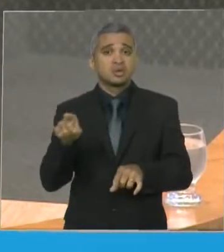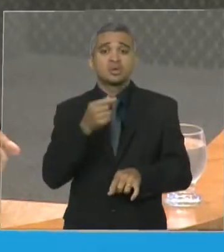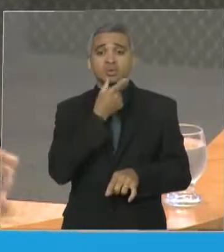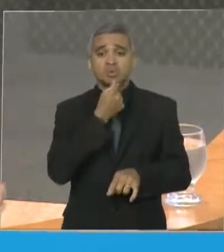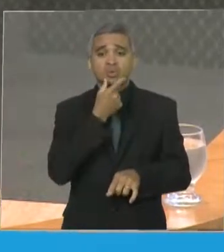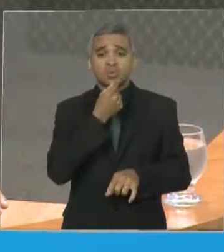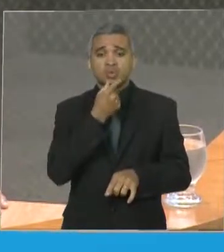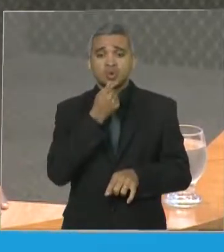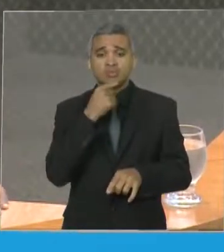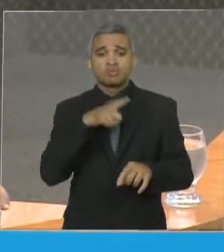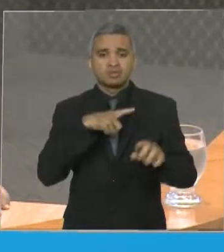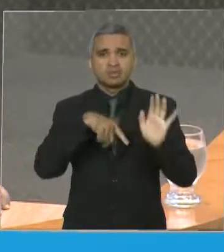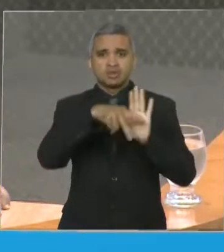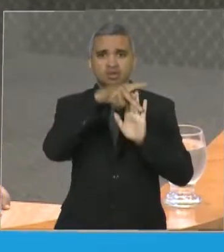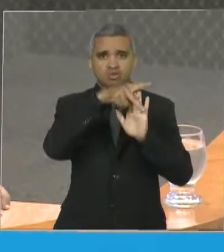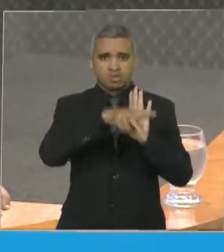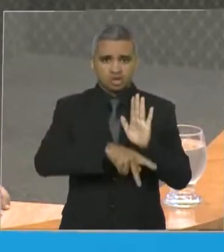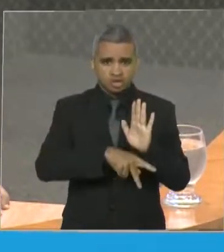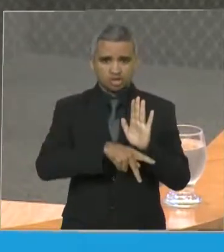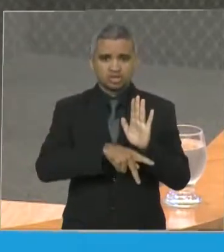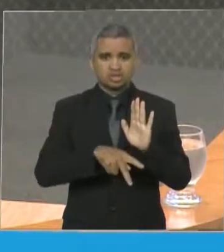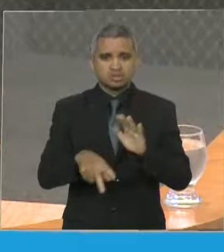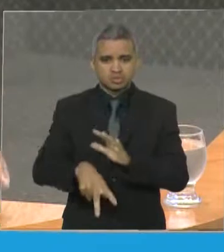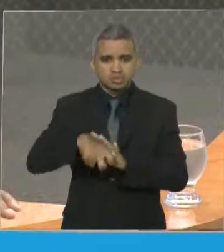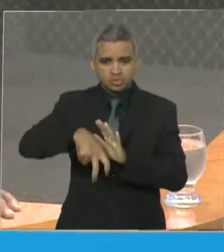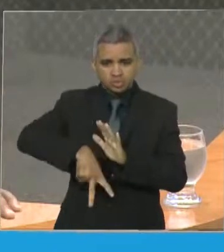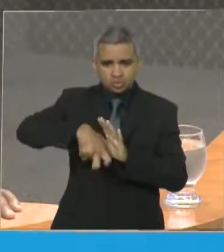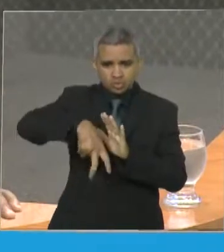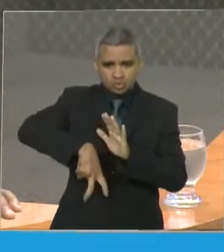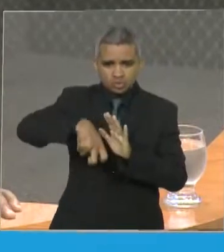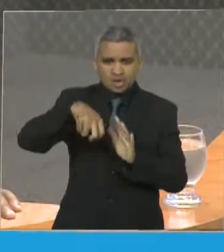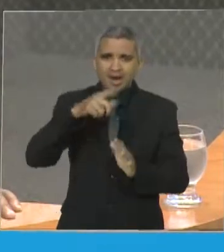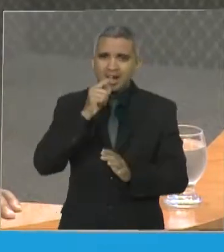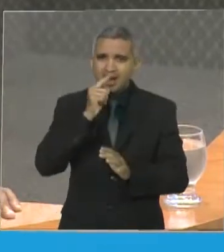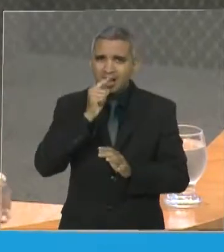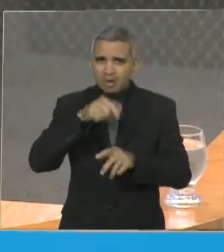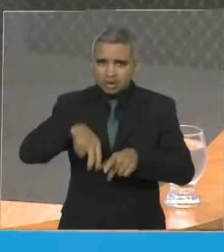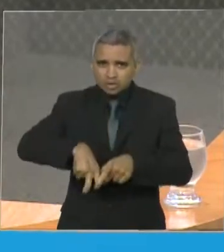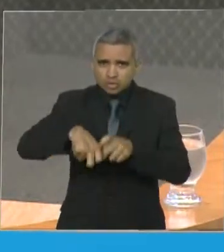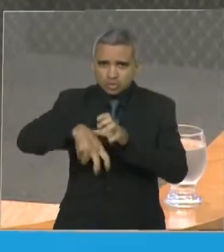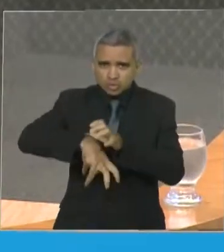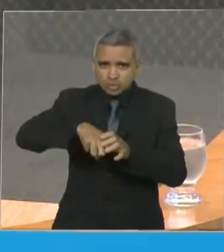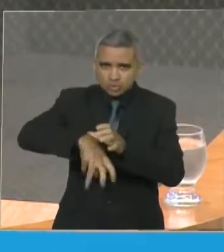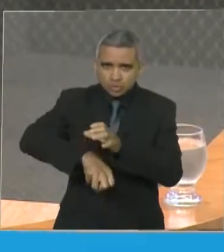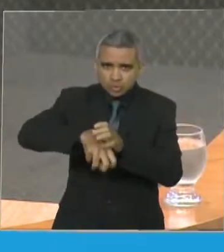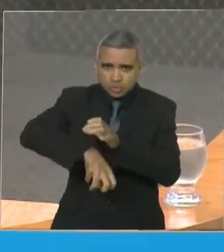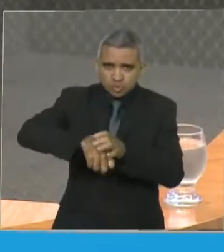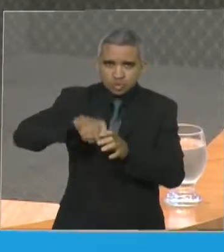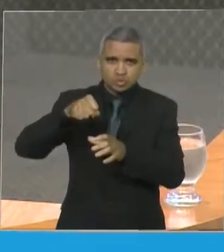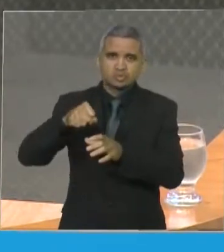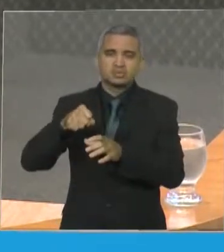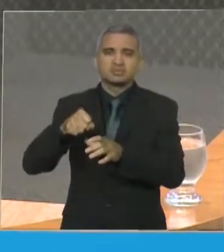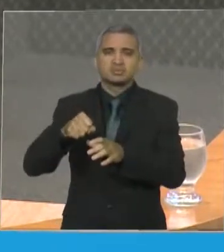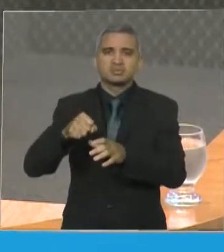água do nosso litoral e trazer água de qualidade para o nosso povo. Eu estou animado.